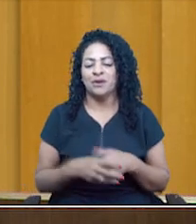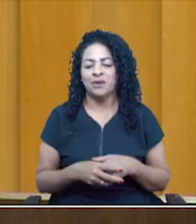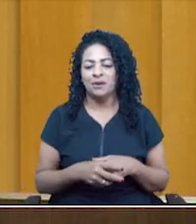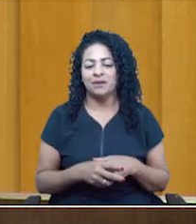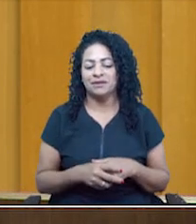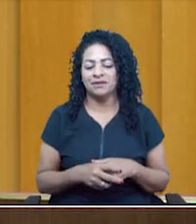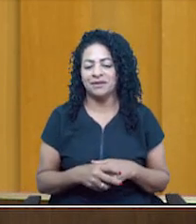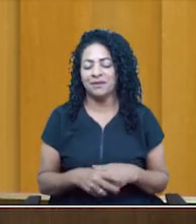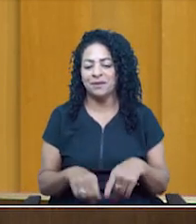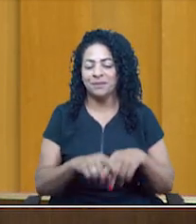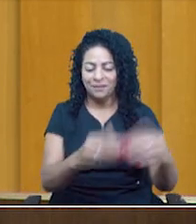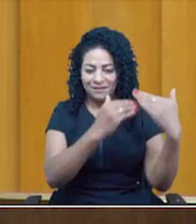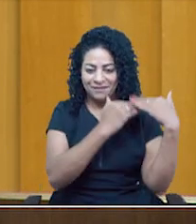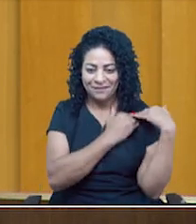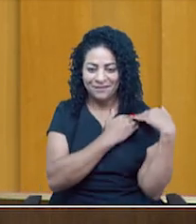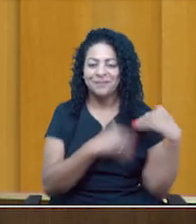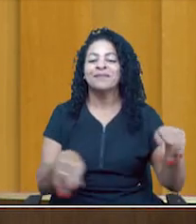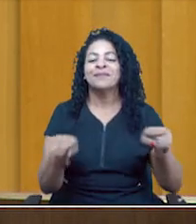responsável por isso, de